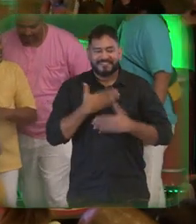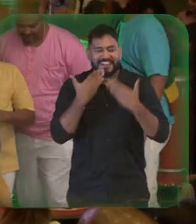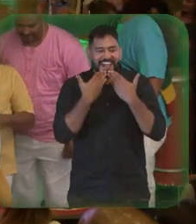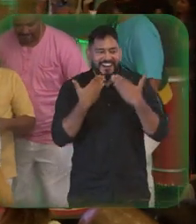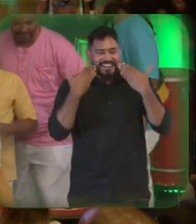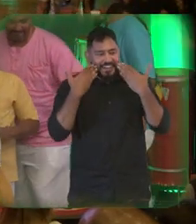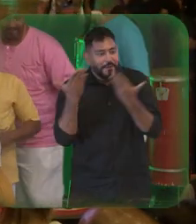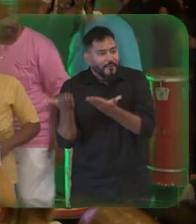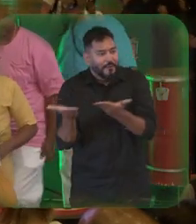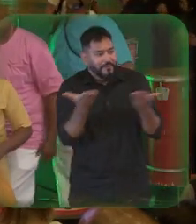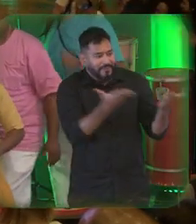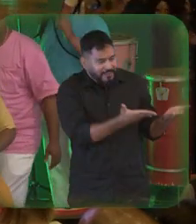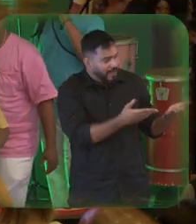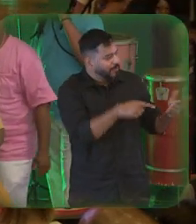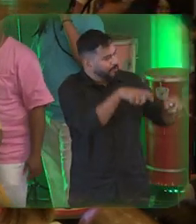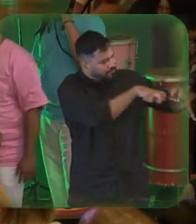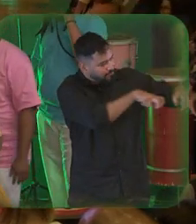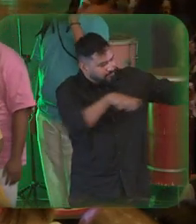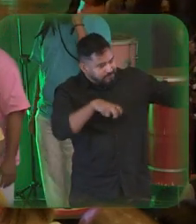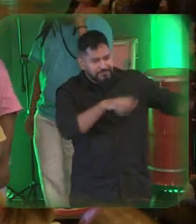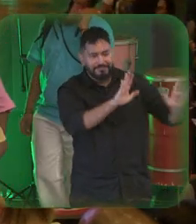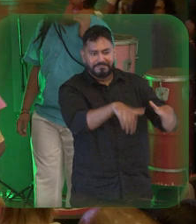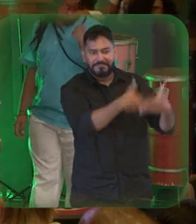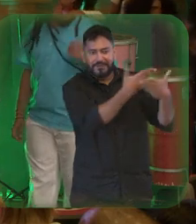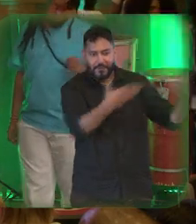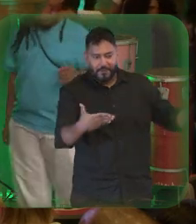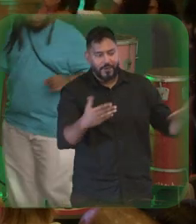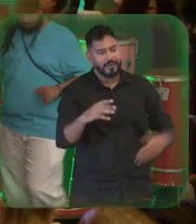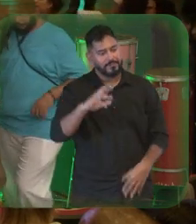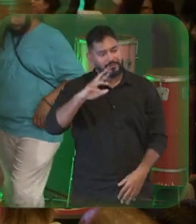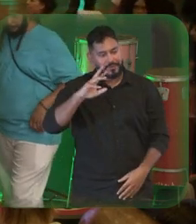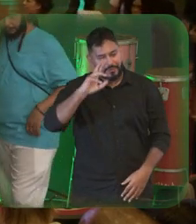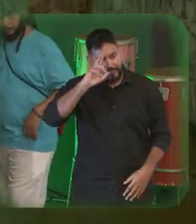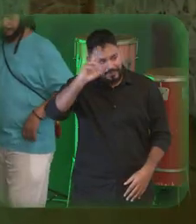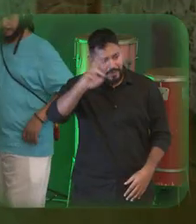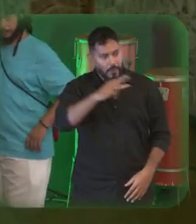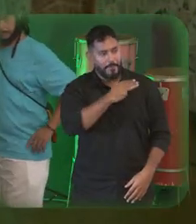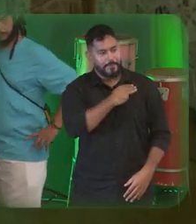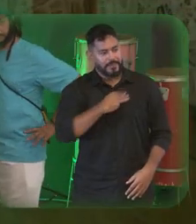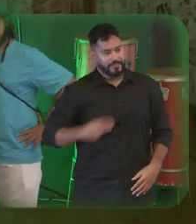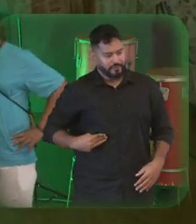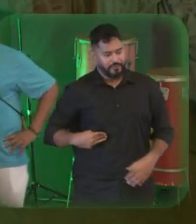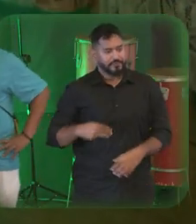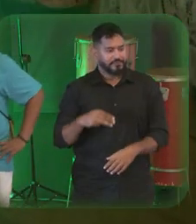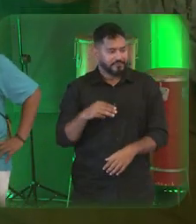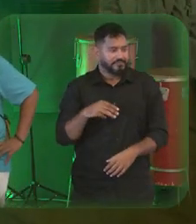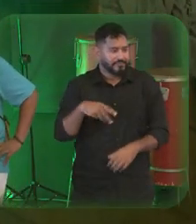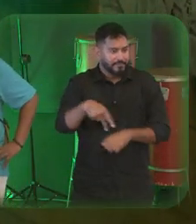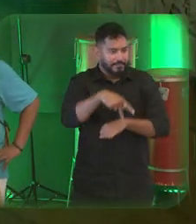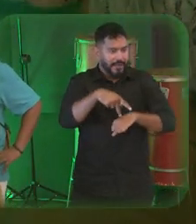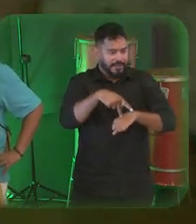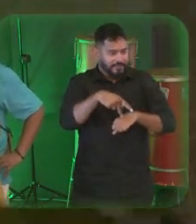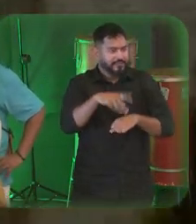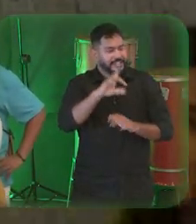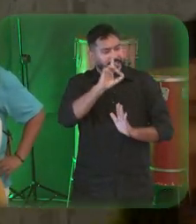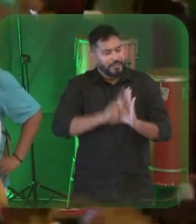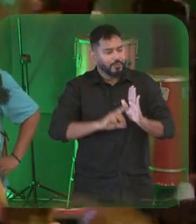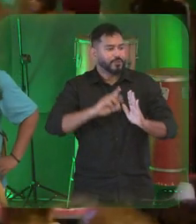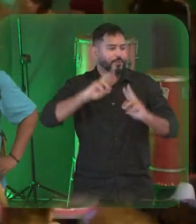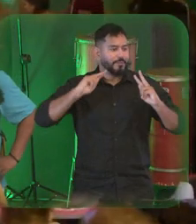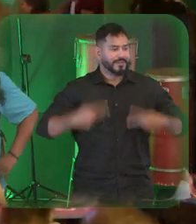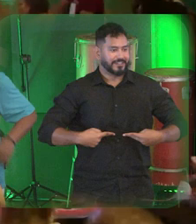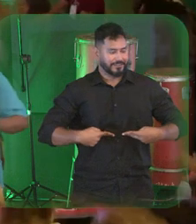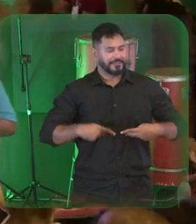que convidamos para o nosso dispositivo de honra o senhor ministro de Estado dos Direitos Humanos e da Cidadania, Silvio